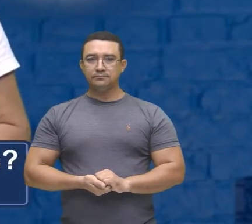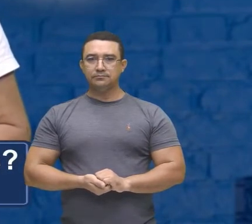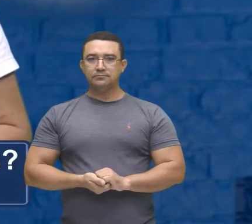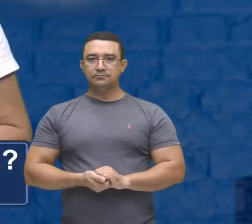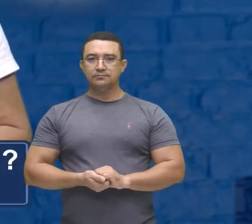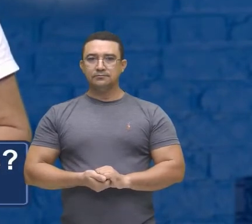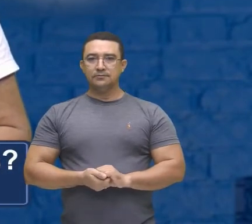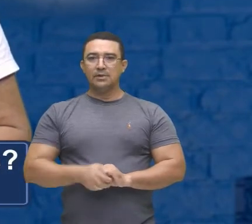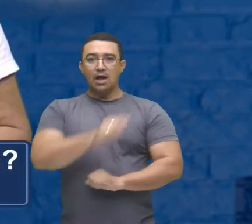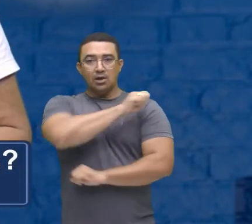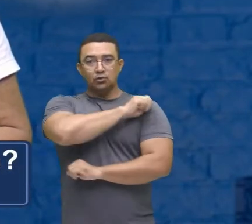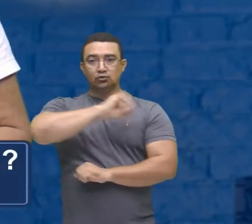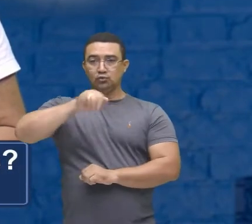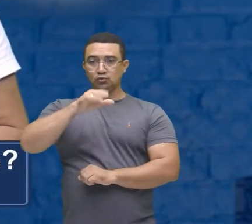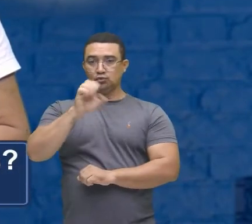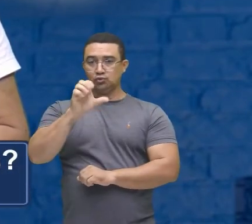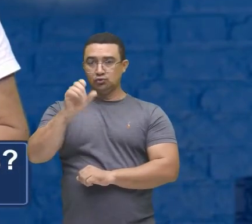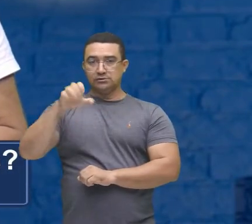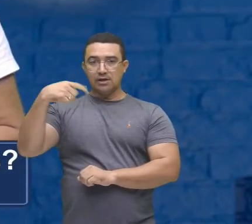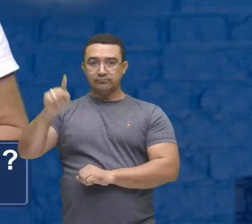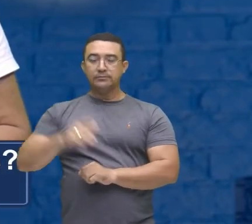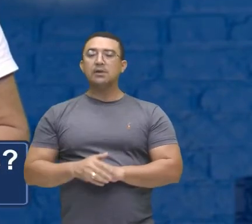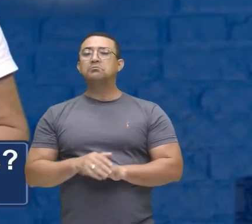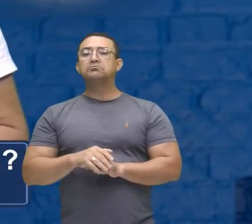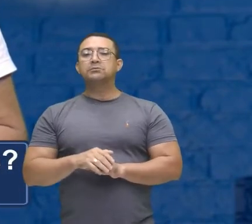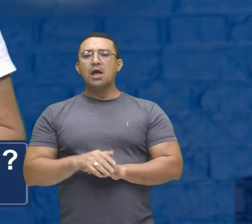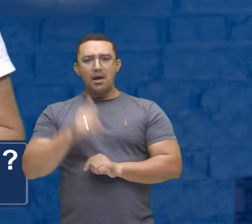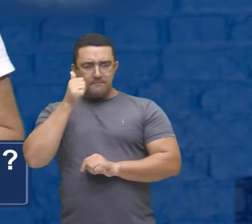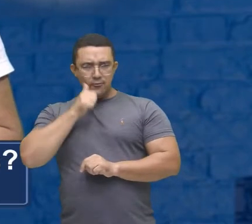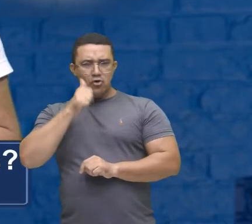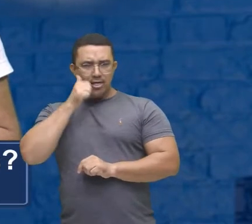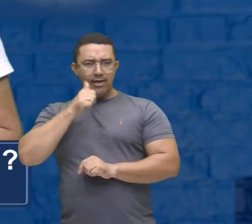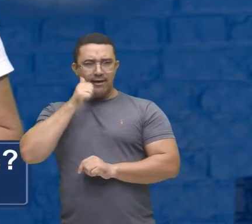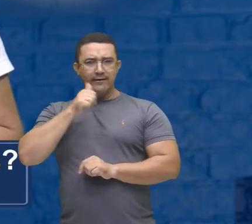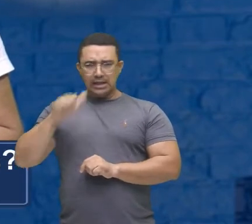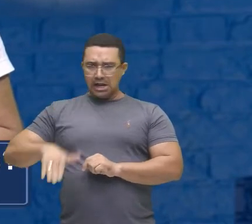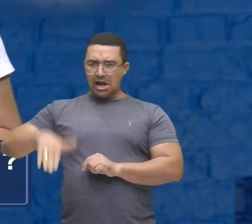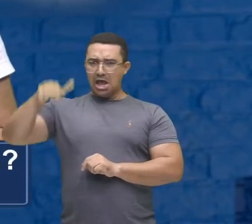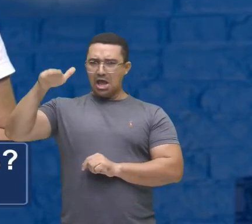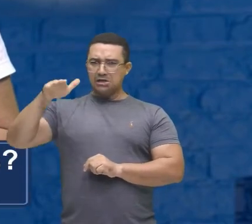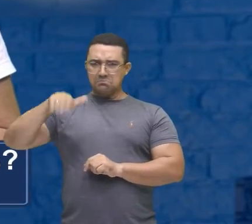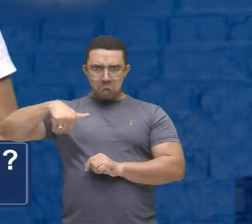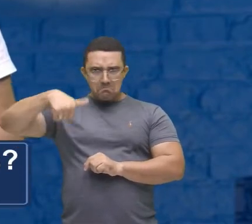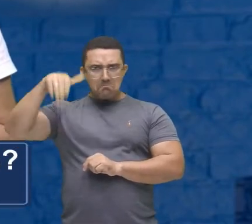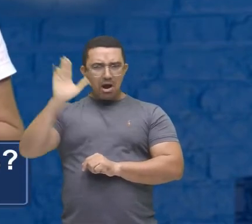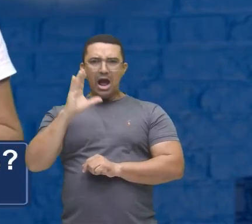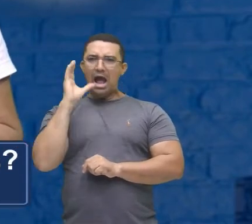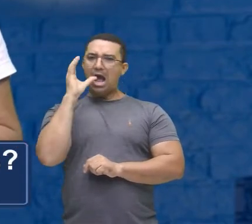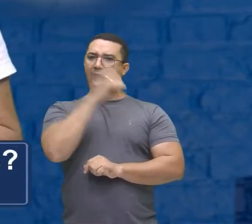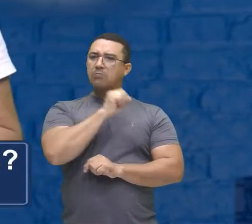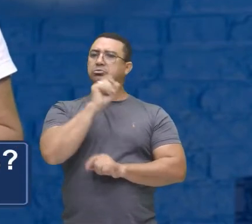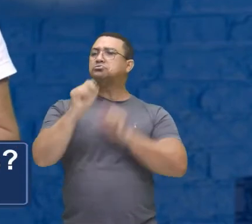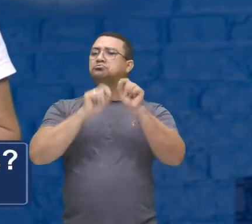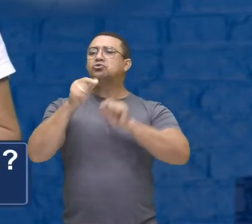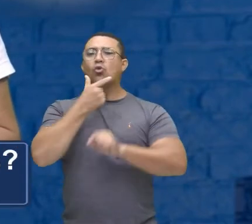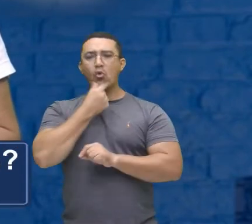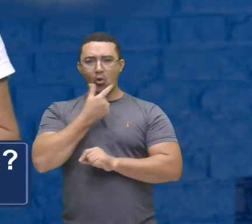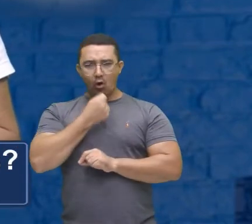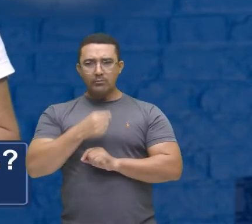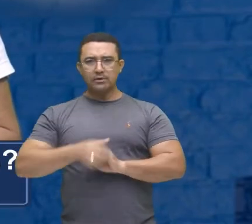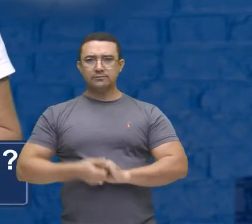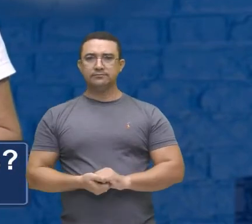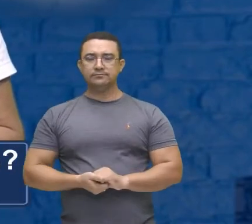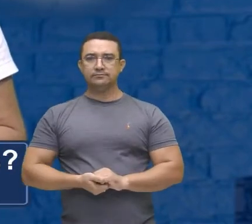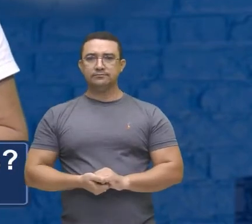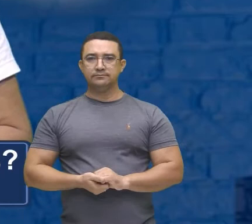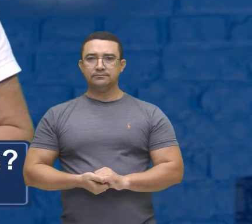O aluno José Tarcísio, ele está dizendo assim: as mulheres crescem mais rápido que os homens? O doutor Onete já falou um pouco sobre